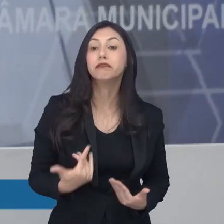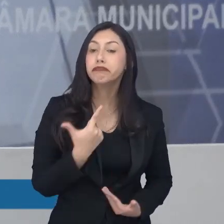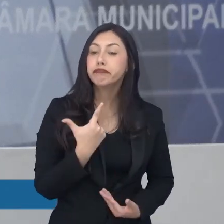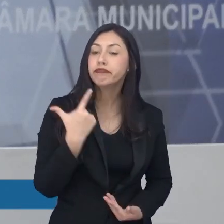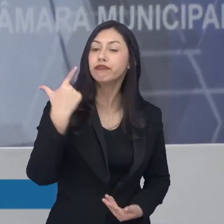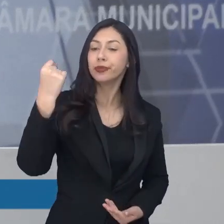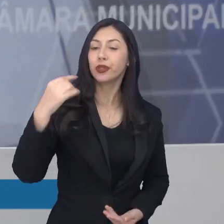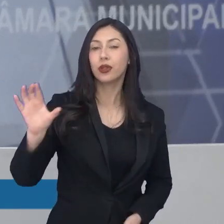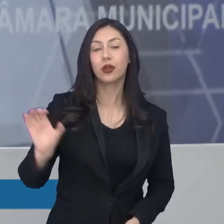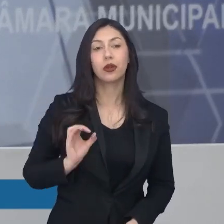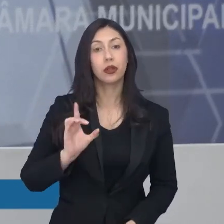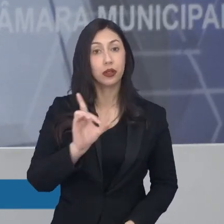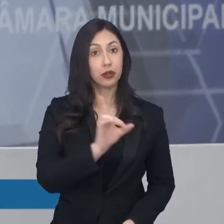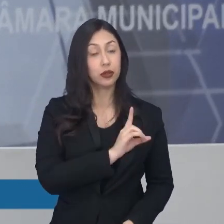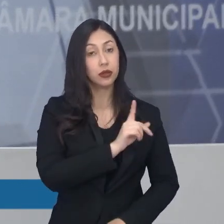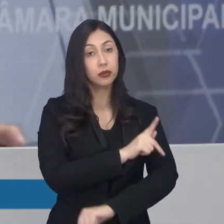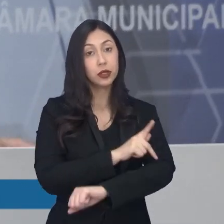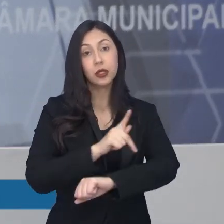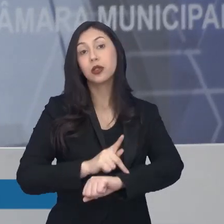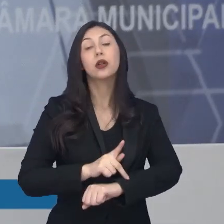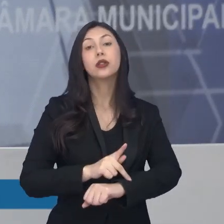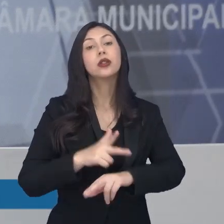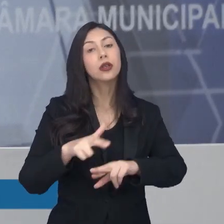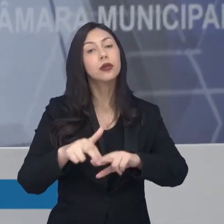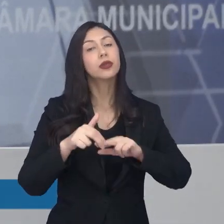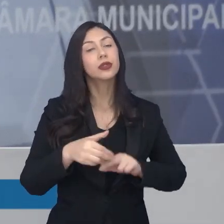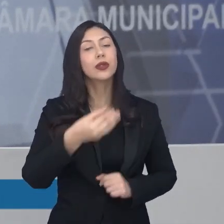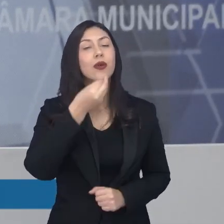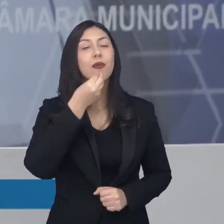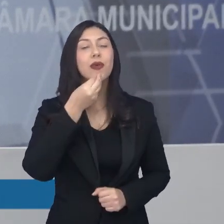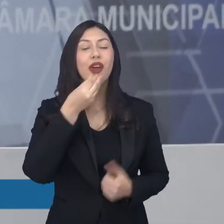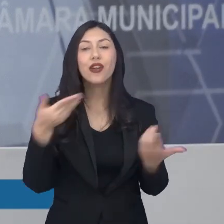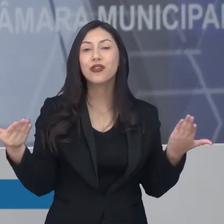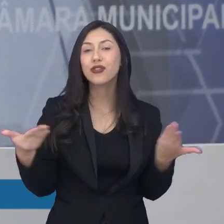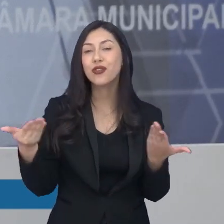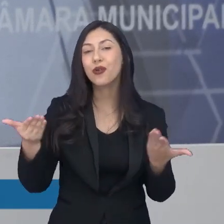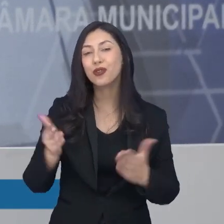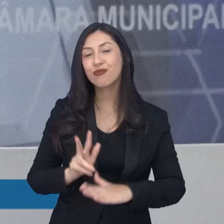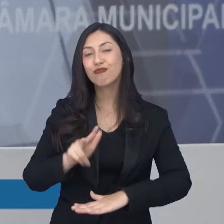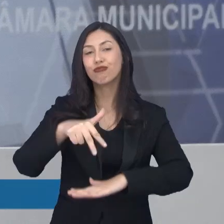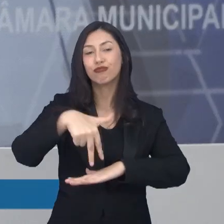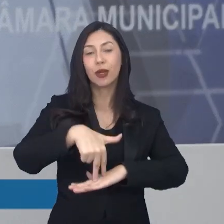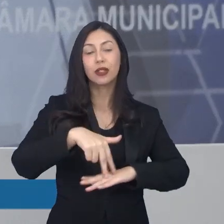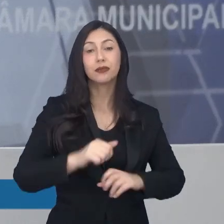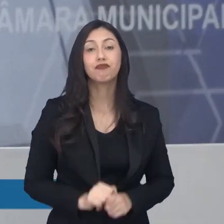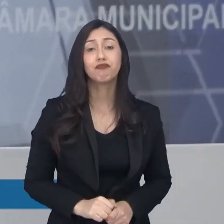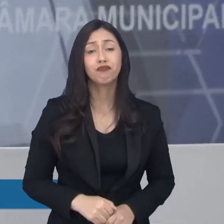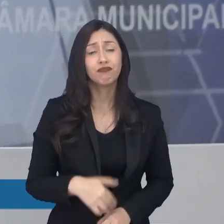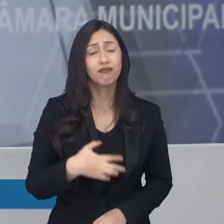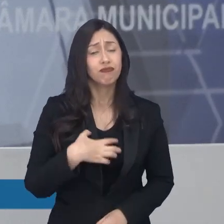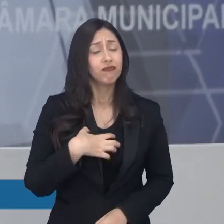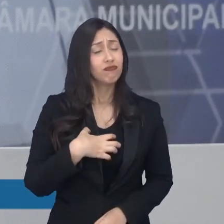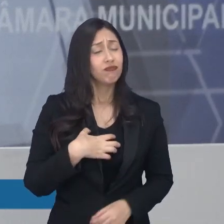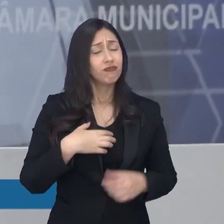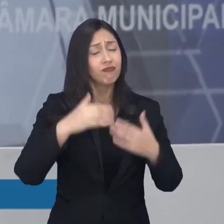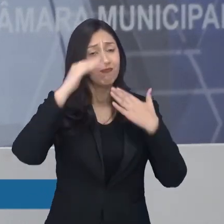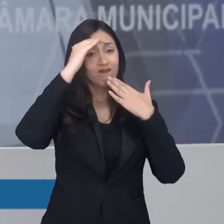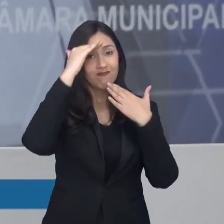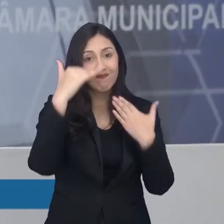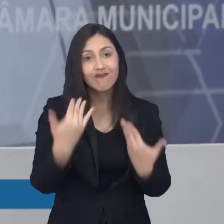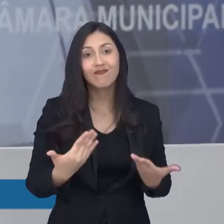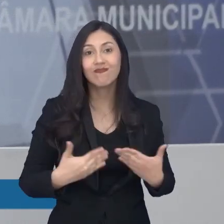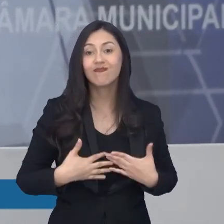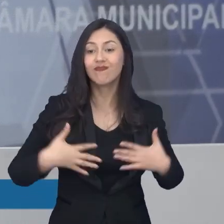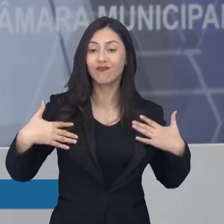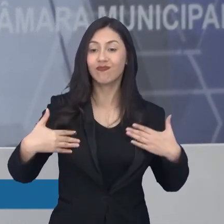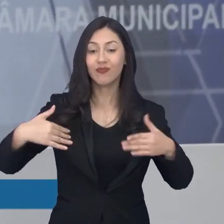coordenador pedagógico da Faculdade de Direito, o que me proporcionou a oportunidade de estar aqui nesta noite. Sinto-me profundamente honrado de fazer parte